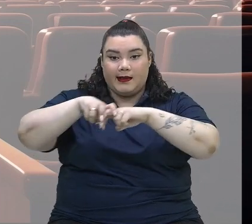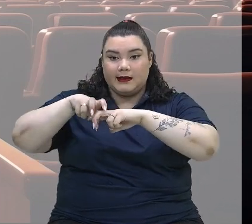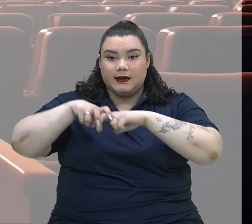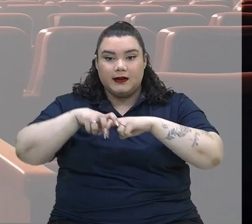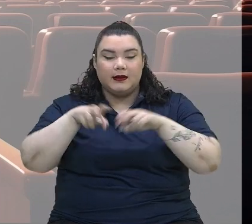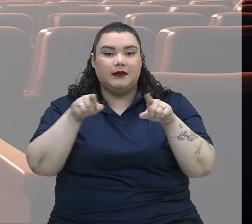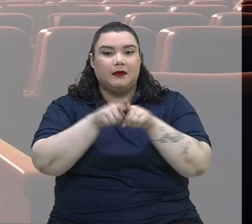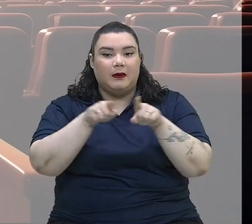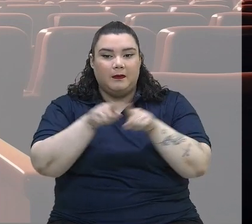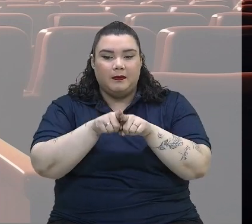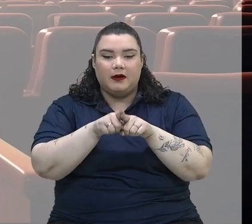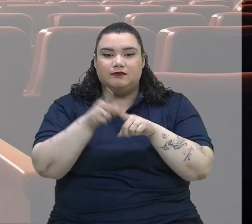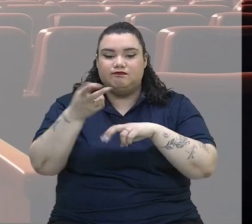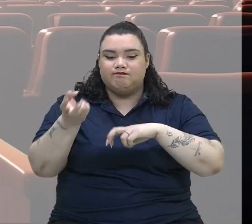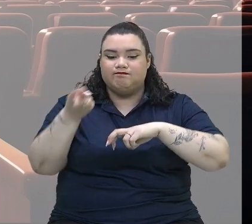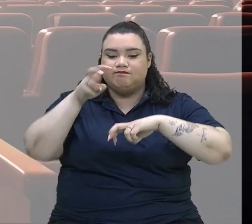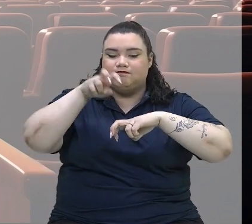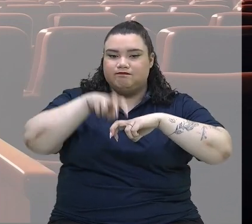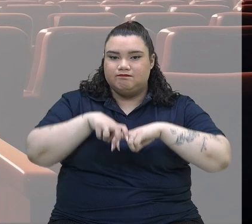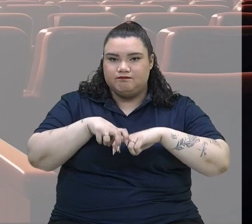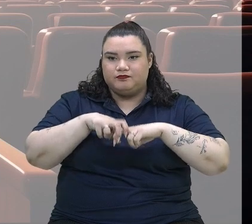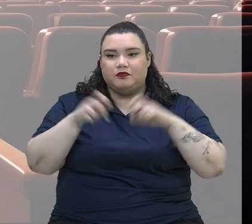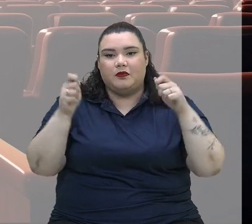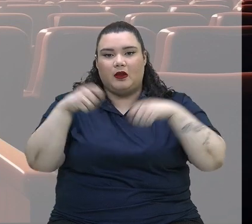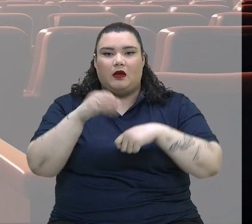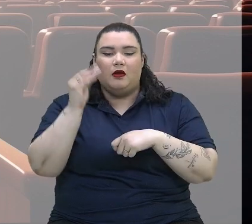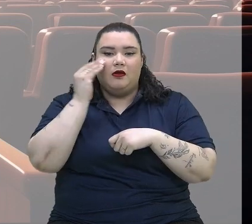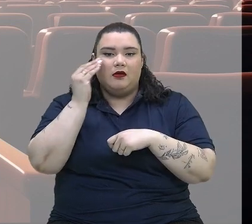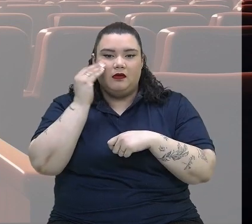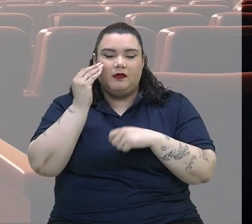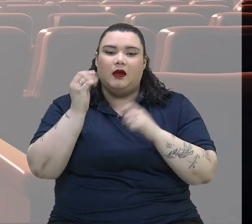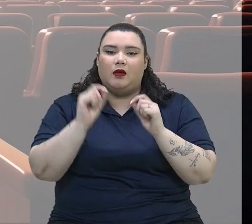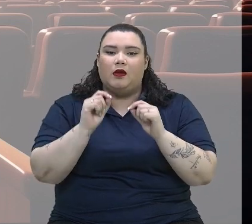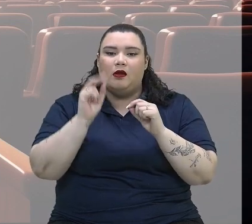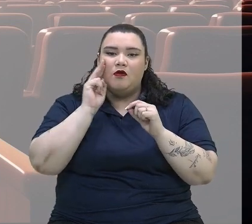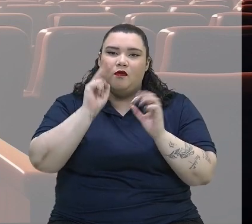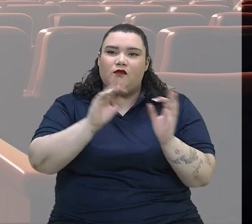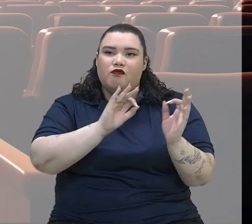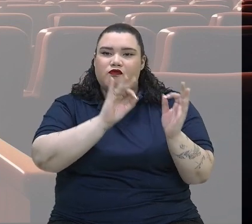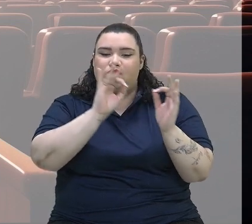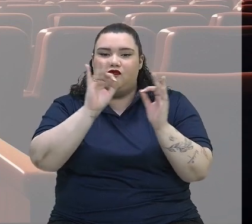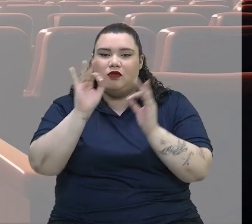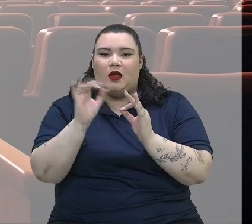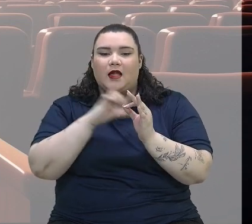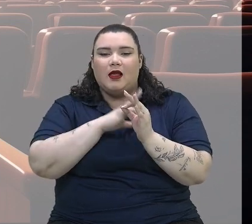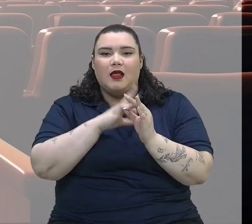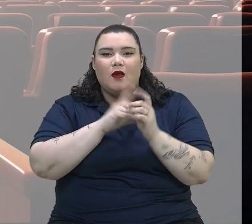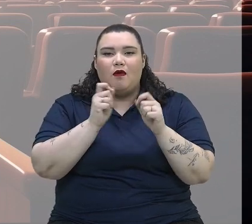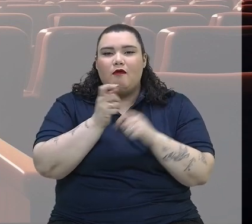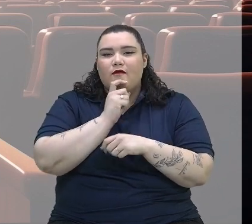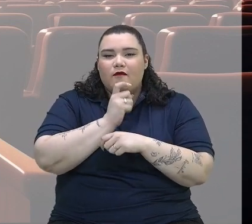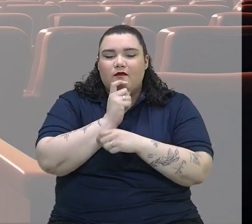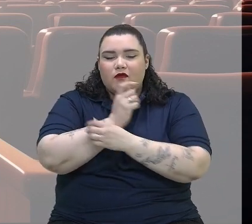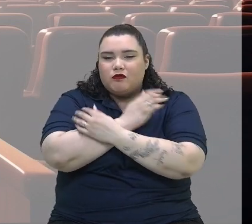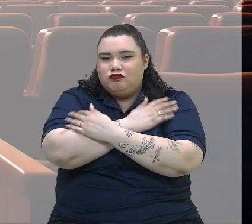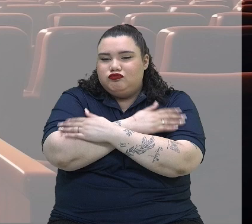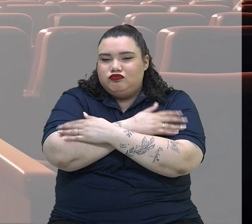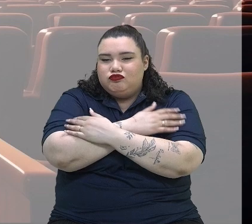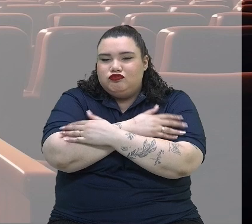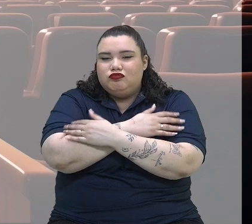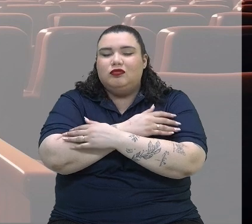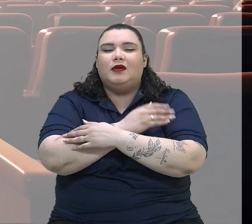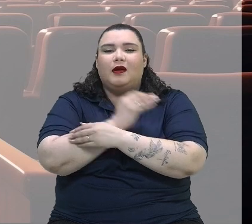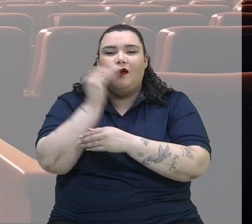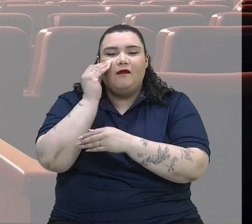confortáveis para você sentar e assistir, o ar refrigerado, no clima certo, gostoso. Tudo isso é muito